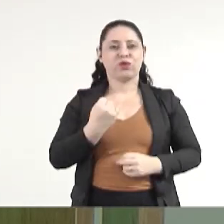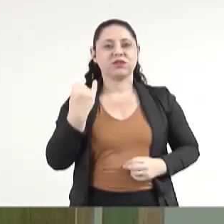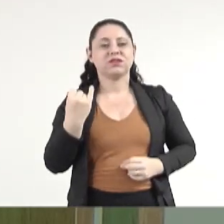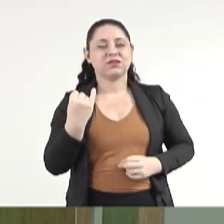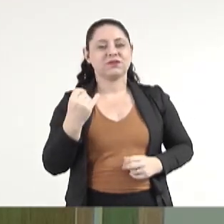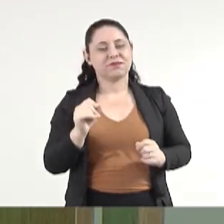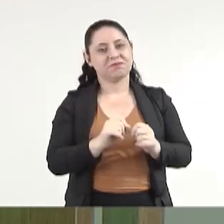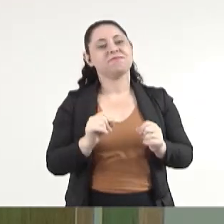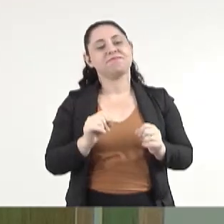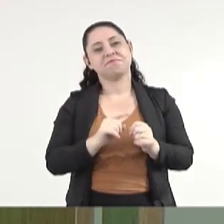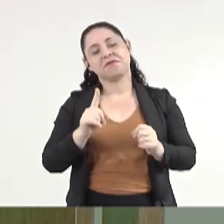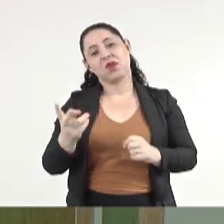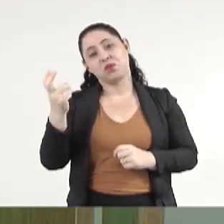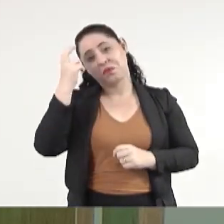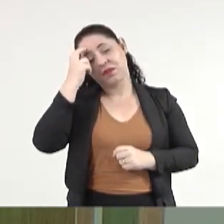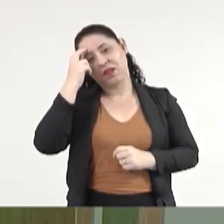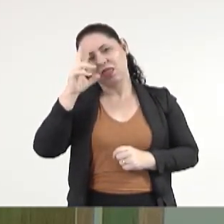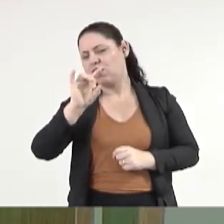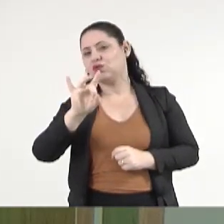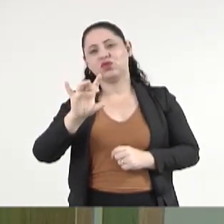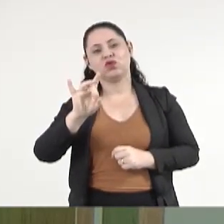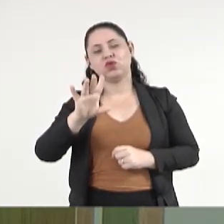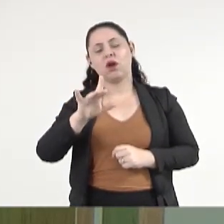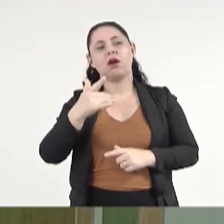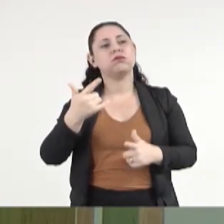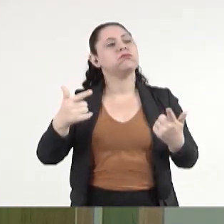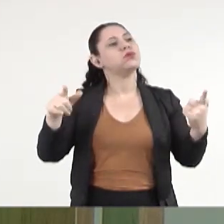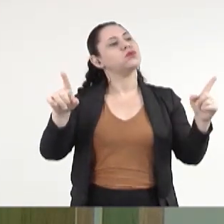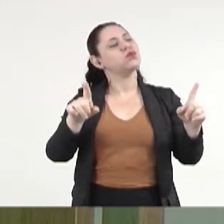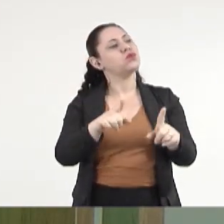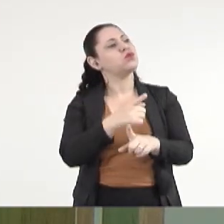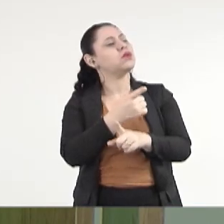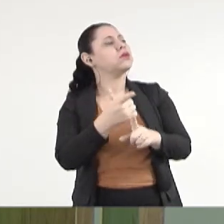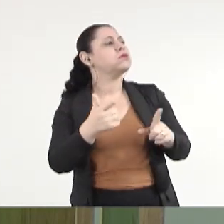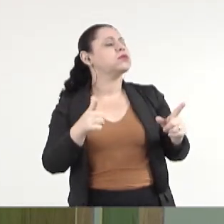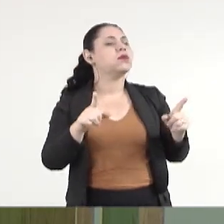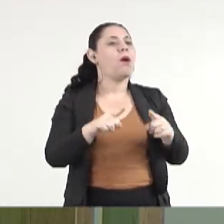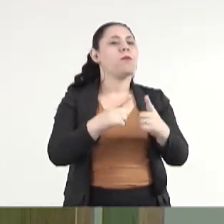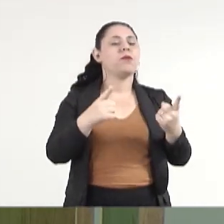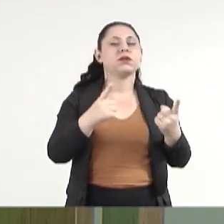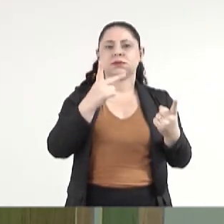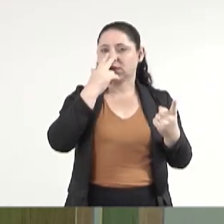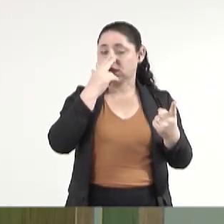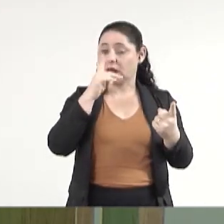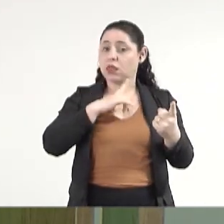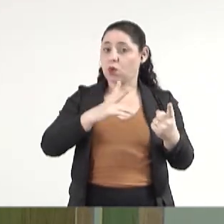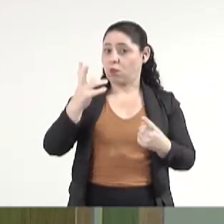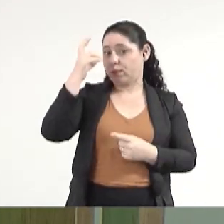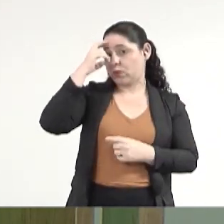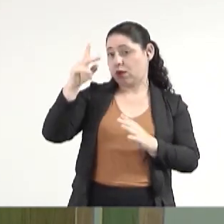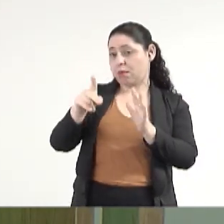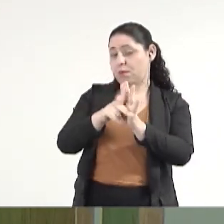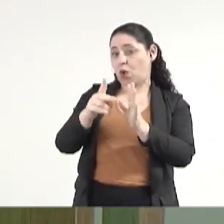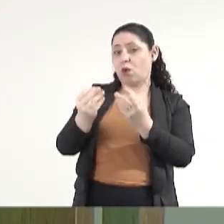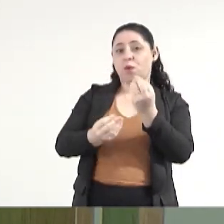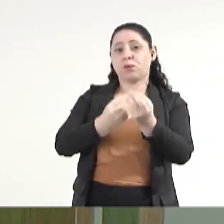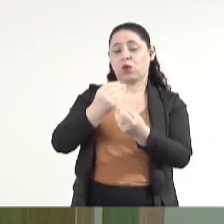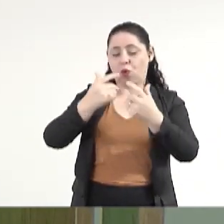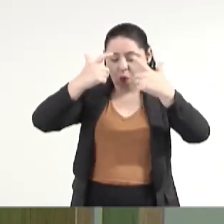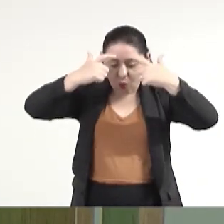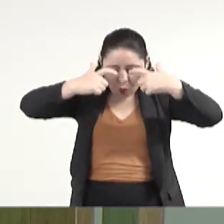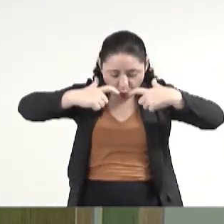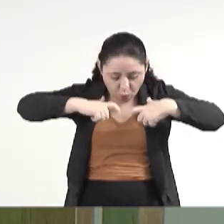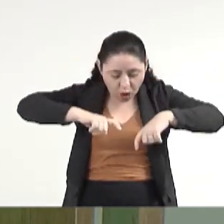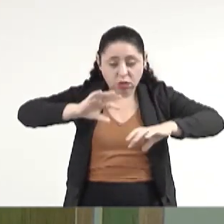importante a gente promover essa cultura, e não só o ritmo, né, da dança, mas ela traz consigo também uma cultura numa forma de